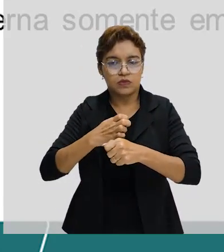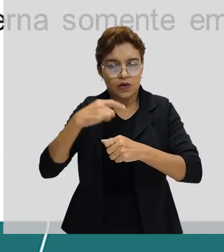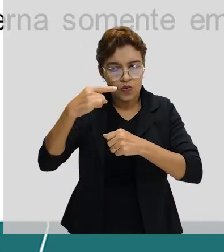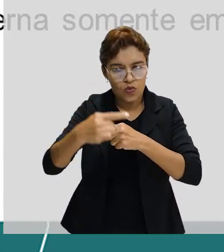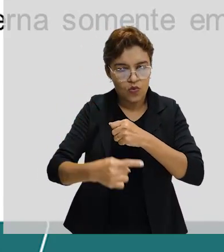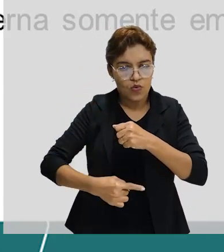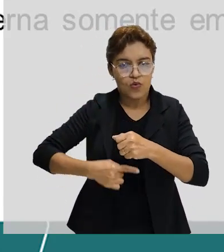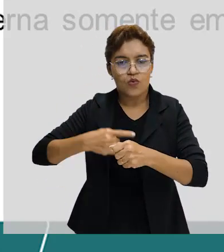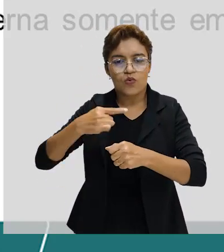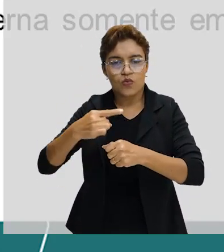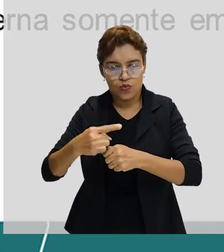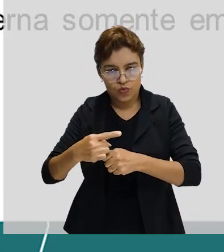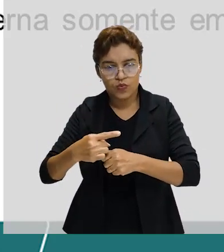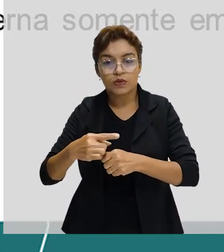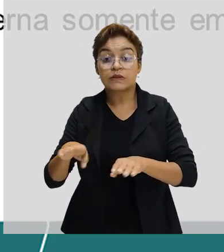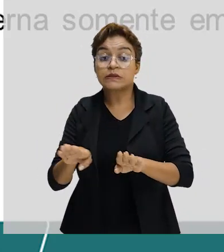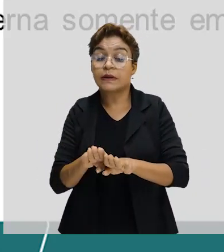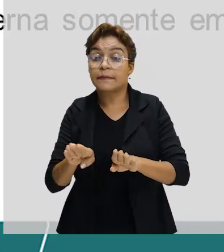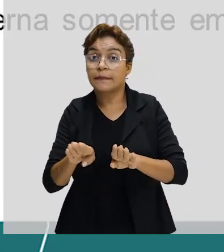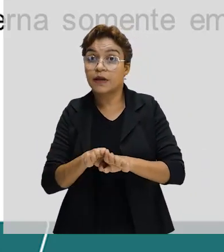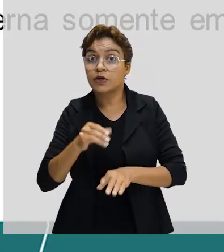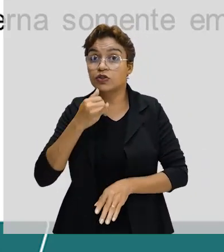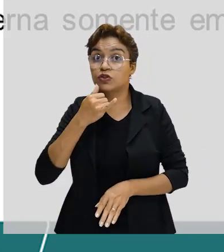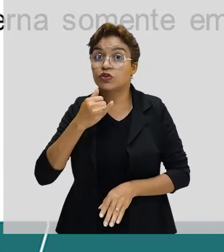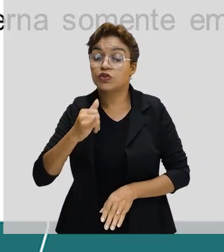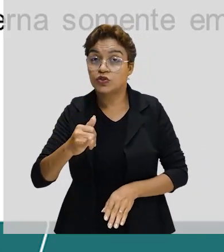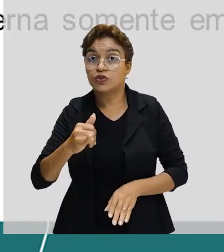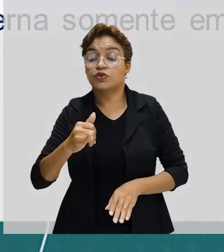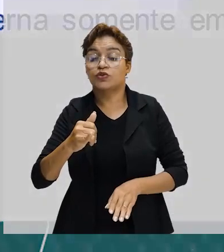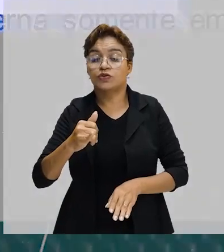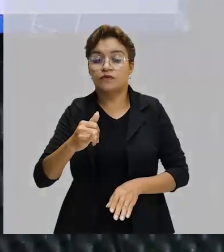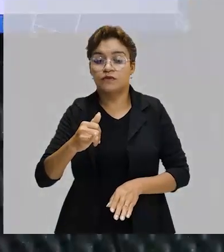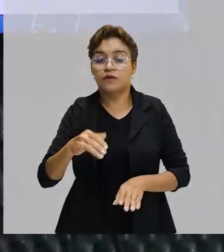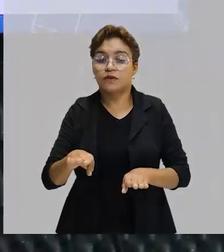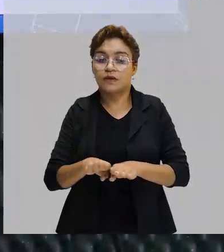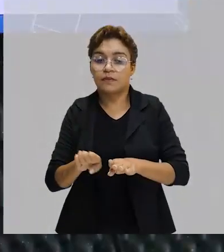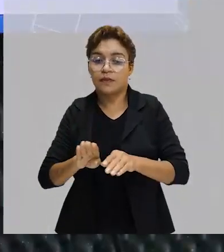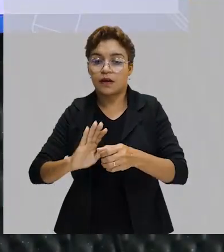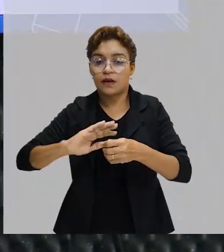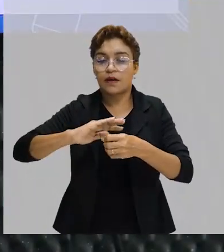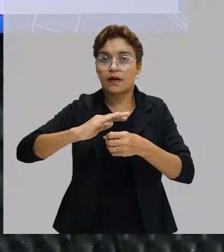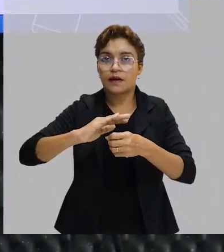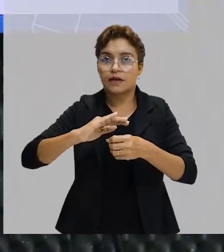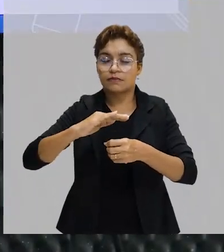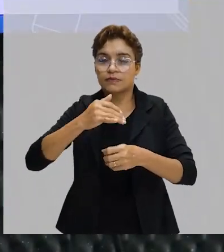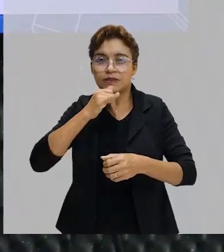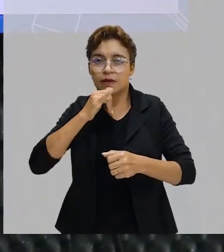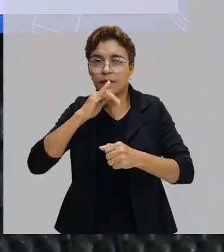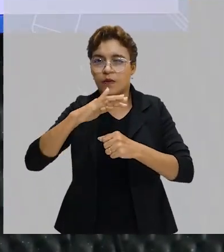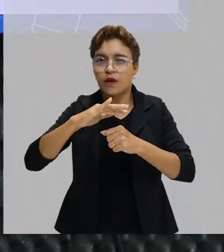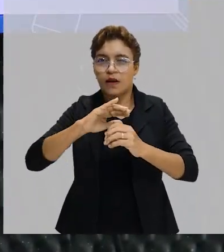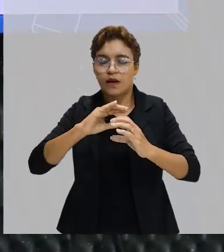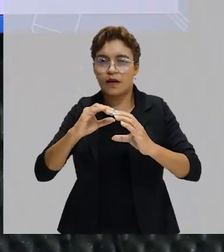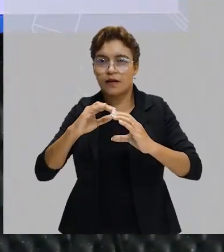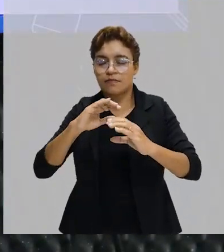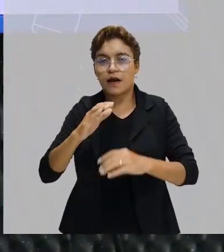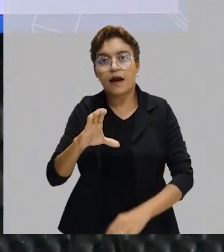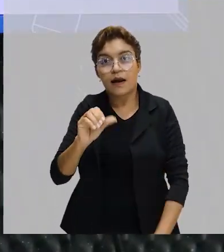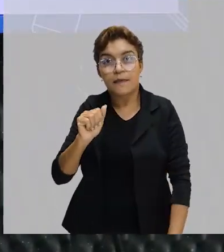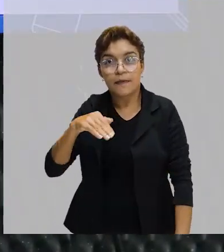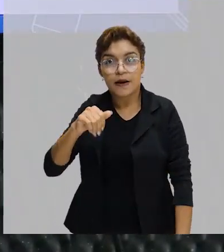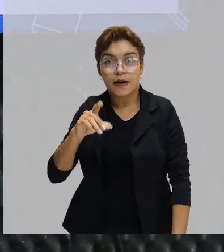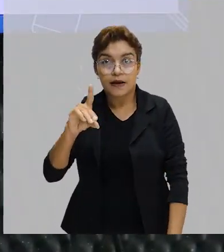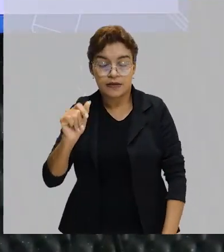assim determinado os níveis de energia ou camadas energéticas. Então, mais uma vez, os